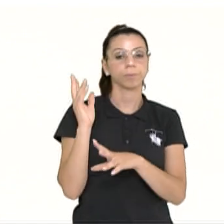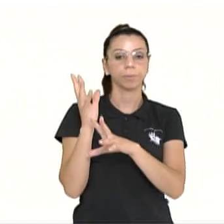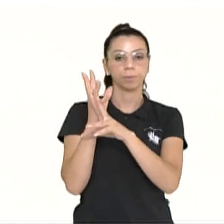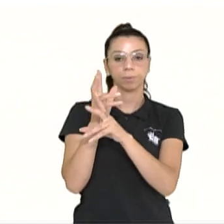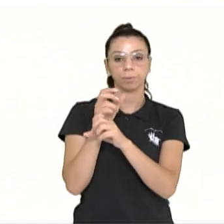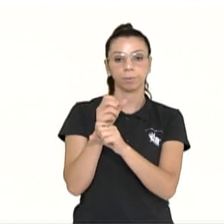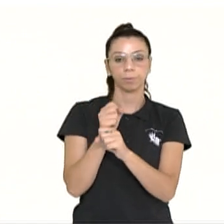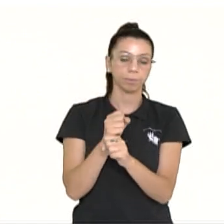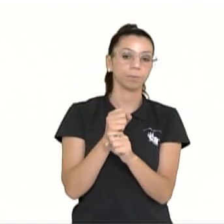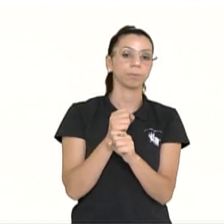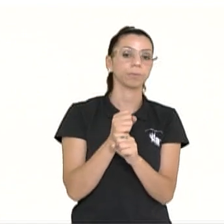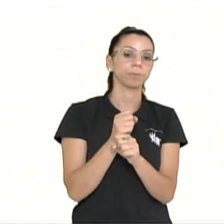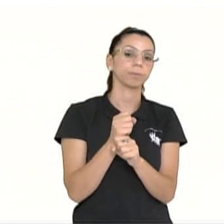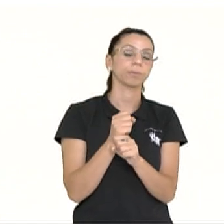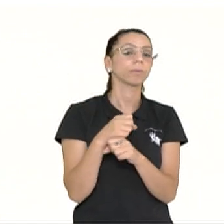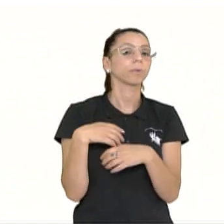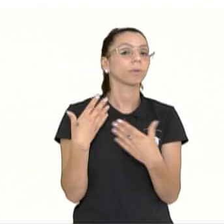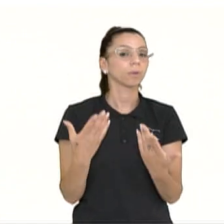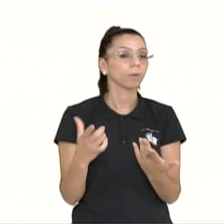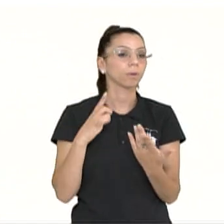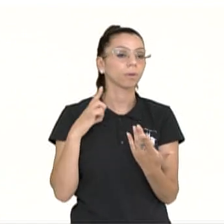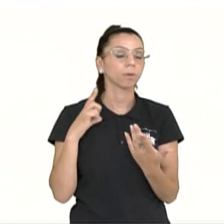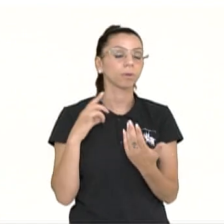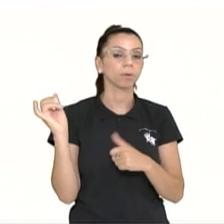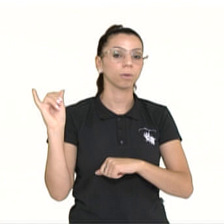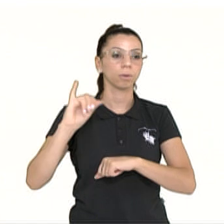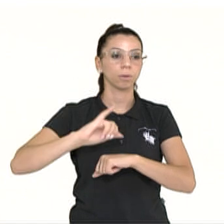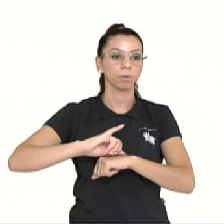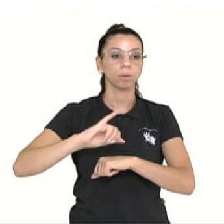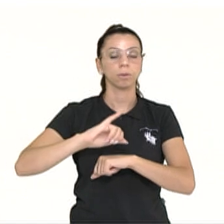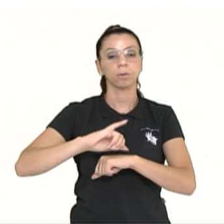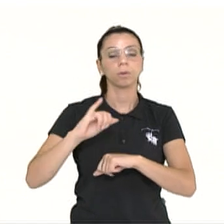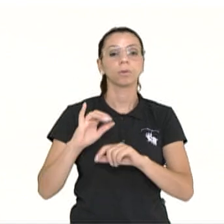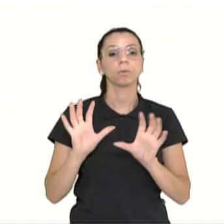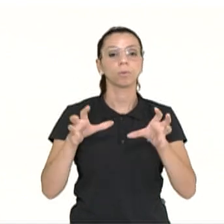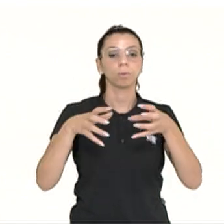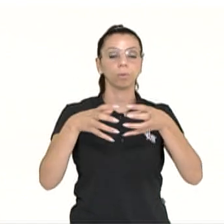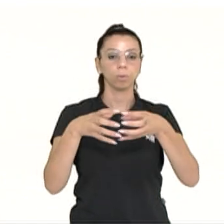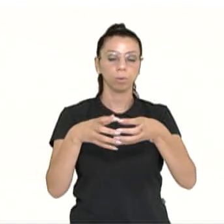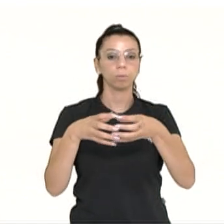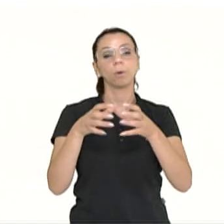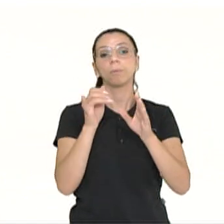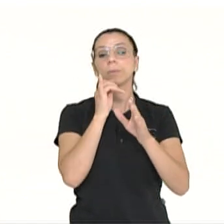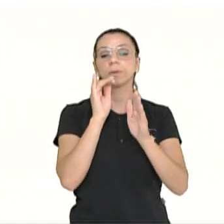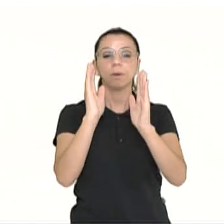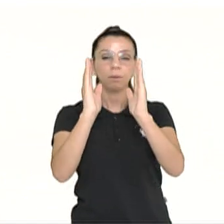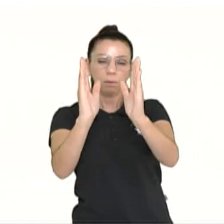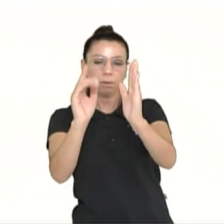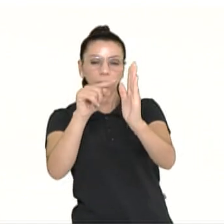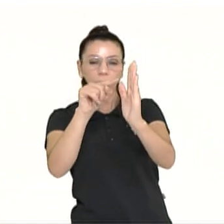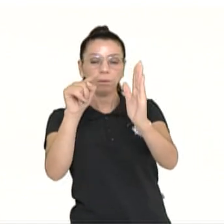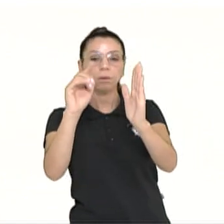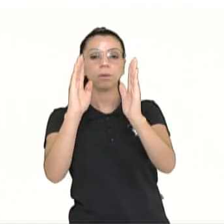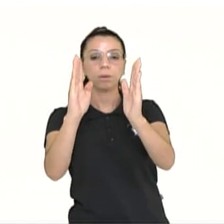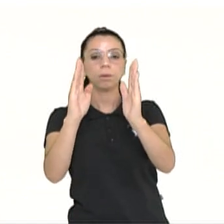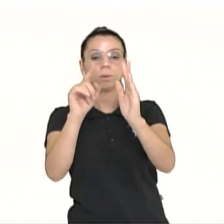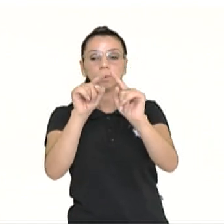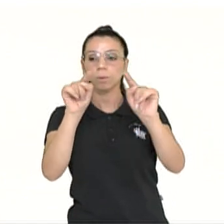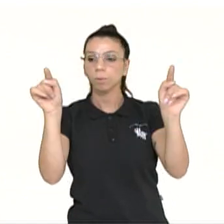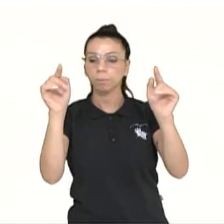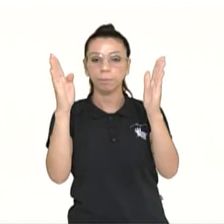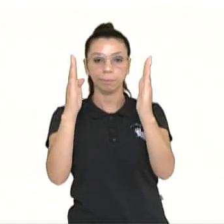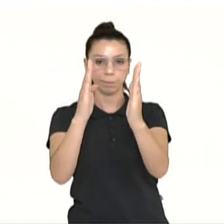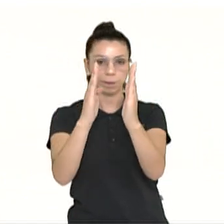retomada das medidas de tendência central de dados agrupados, tá? Então nós vamos continuar trabalhando com as medidas de